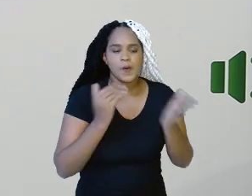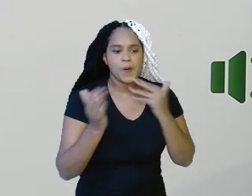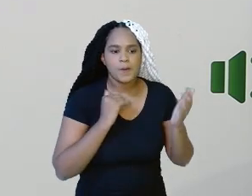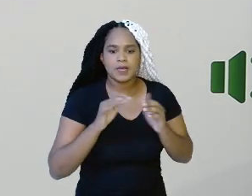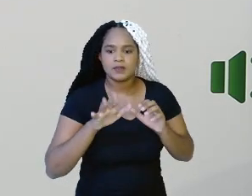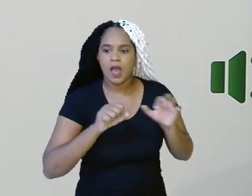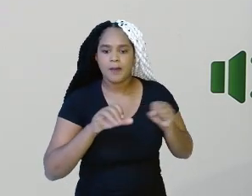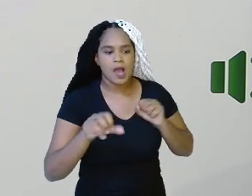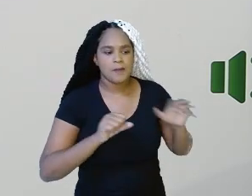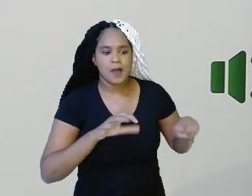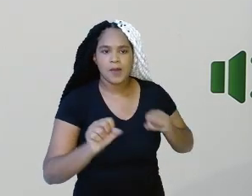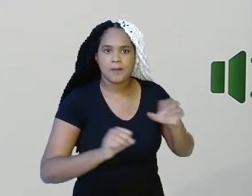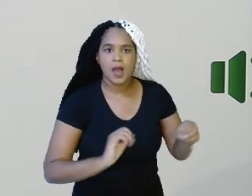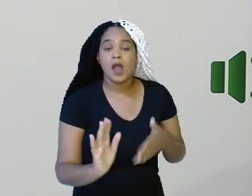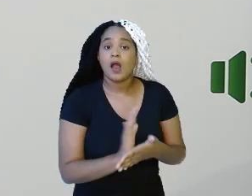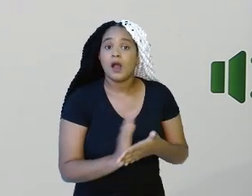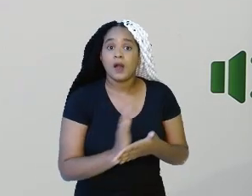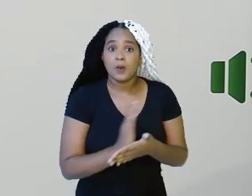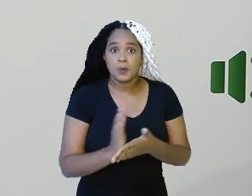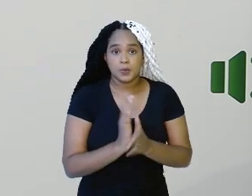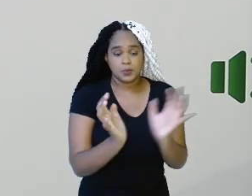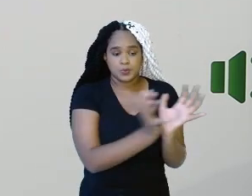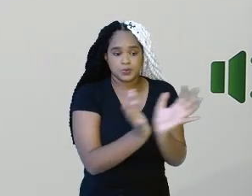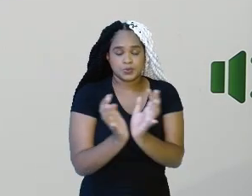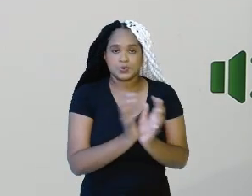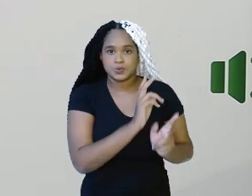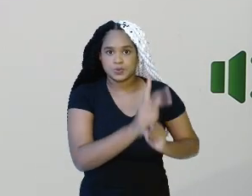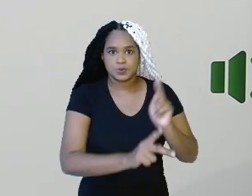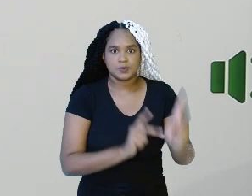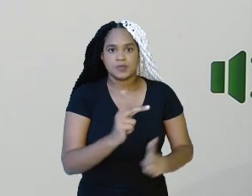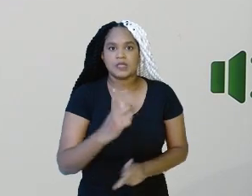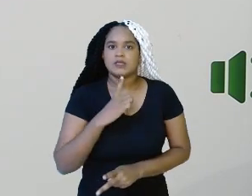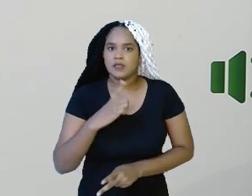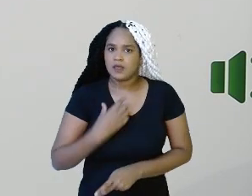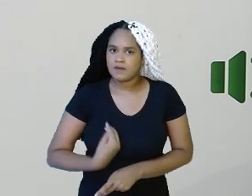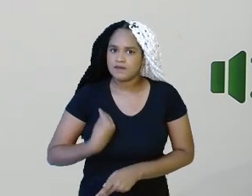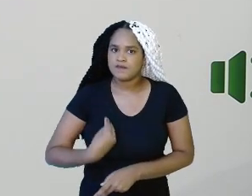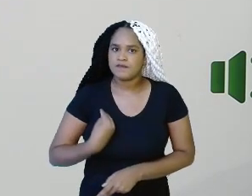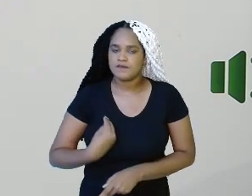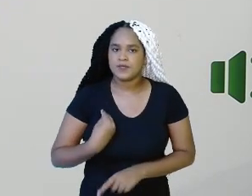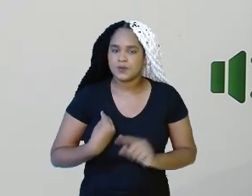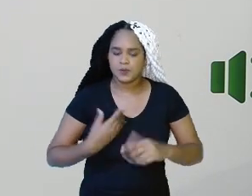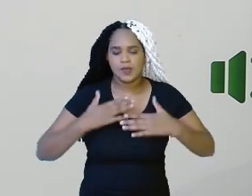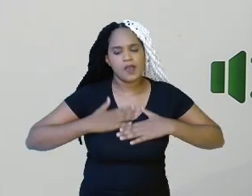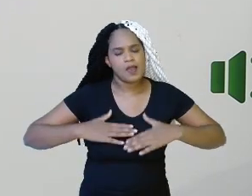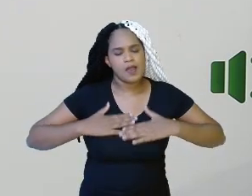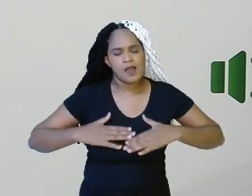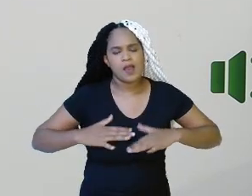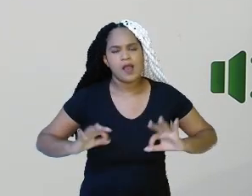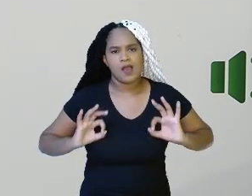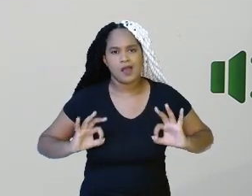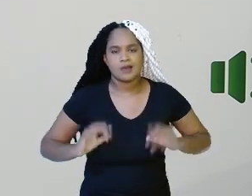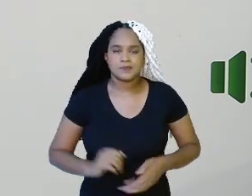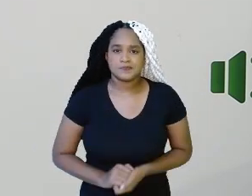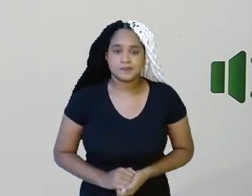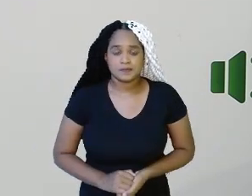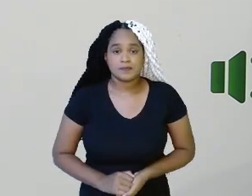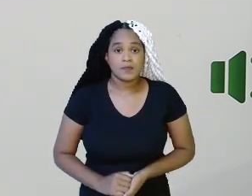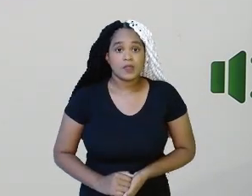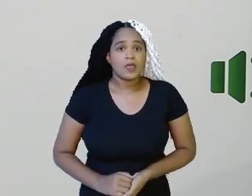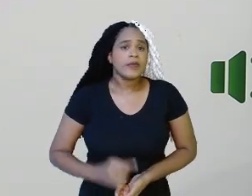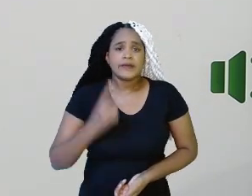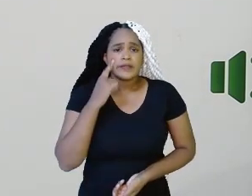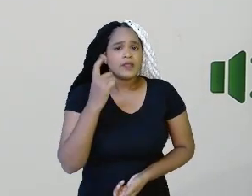alimentação. Algumas tribos têm uma vida relativamente tranquila. Interessante é o seguinte, que muitos